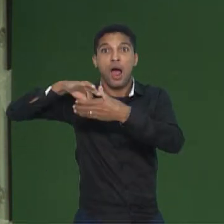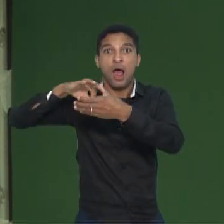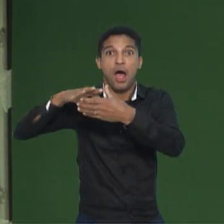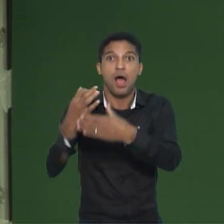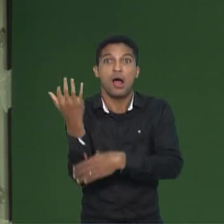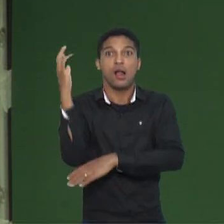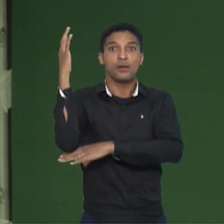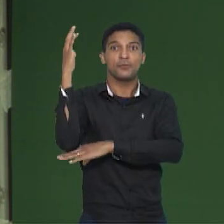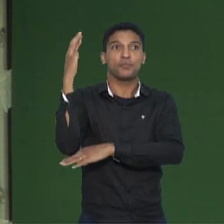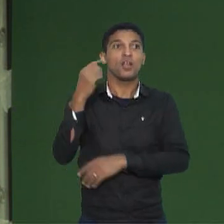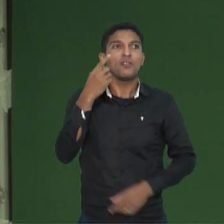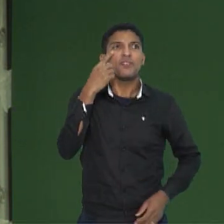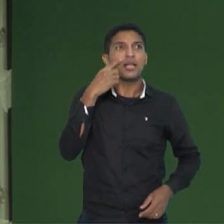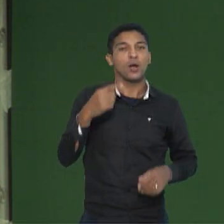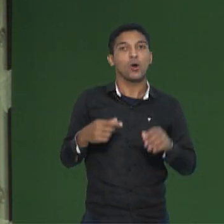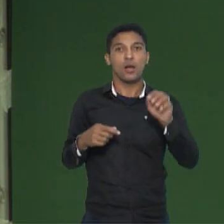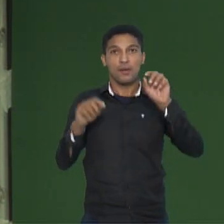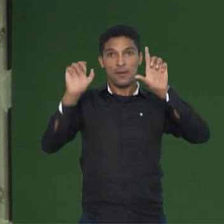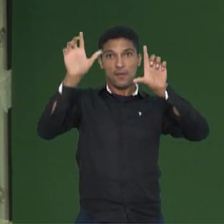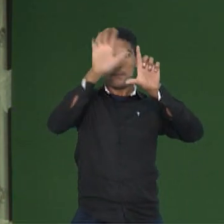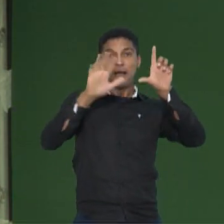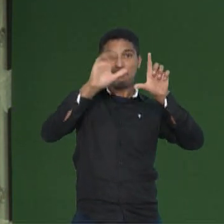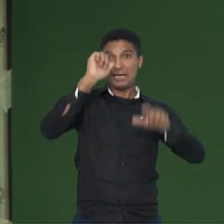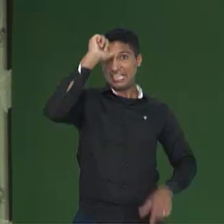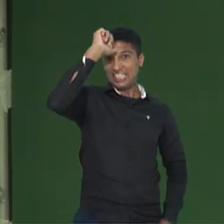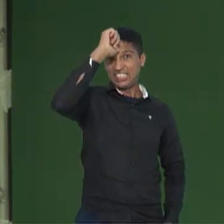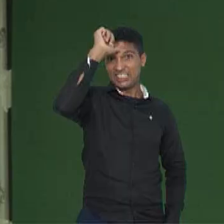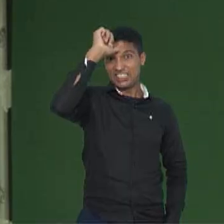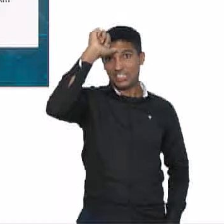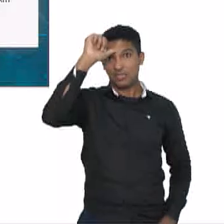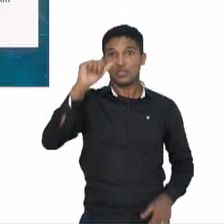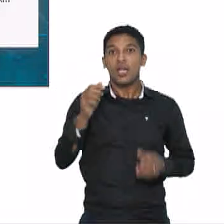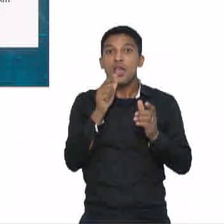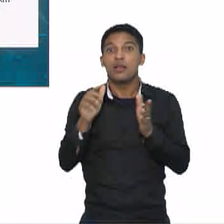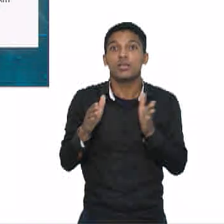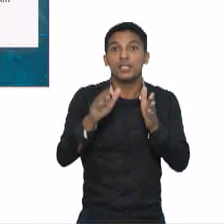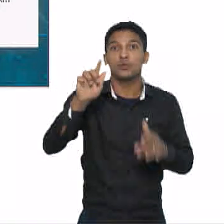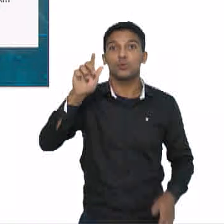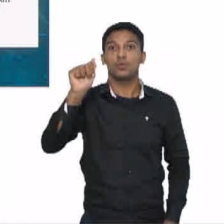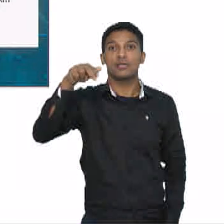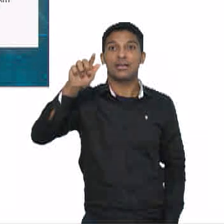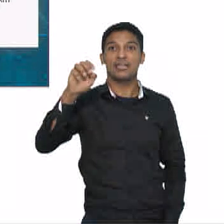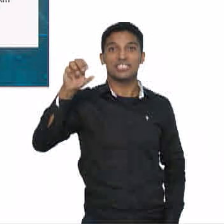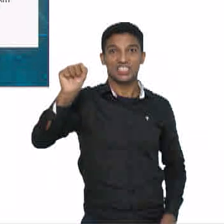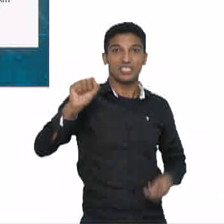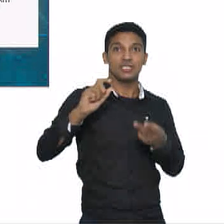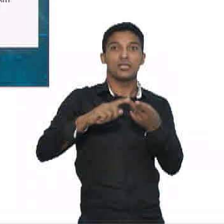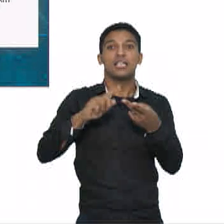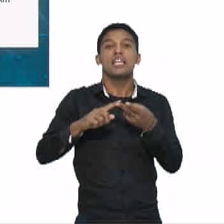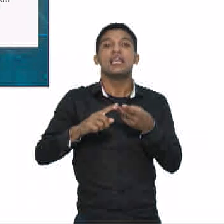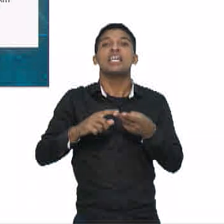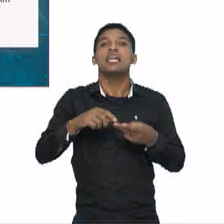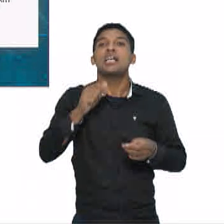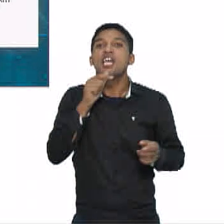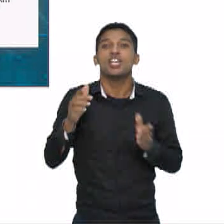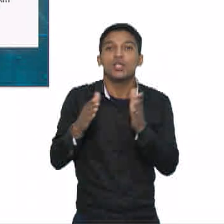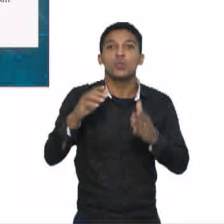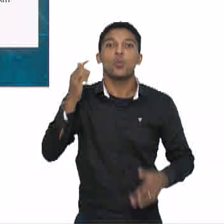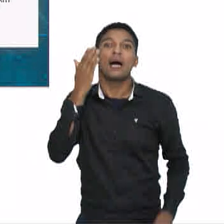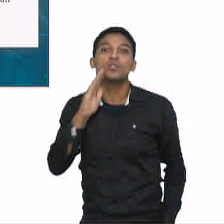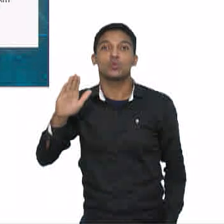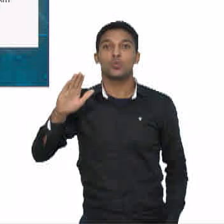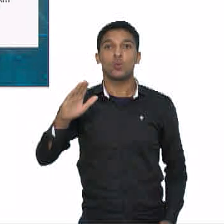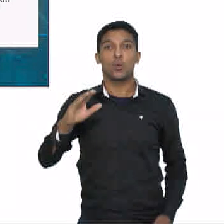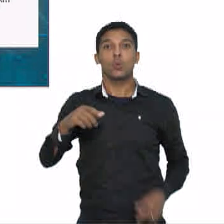Ganges aqui até o rio Hindu, e o rio Amarelo ou o rio Azul na China. São os únicos? Não,